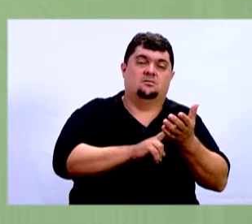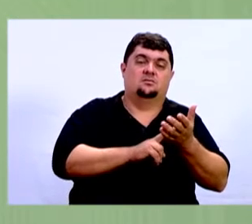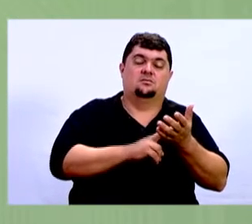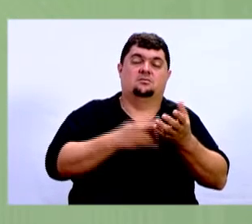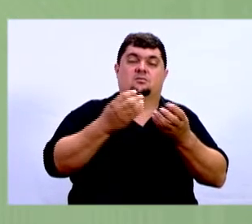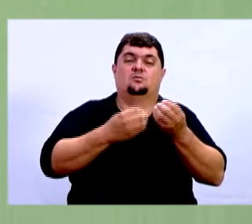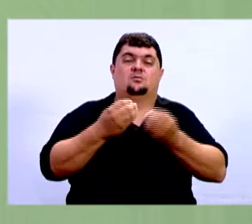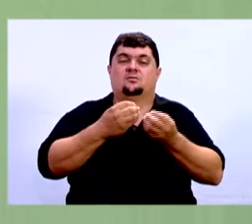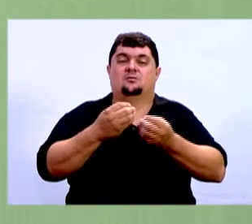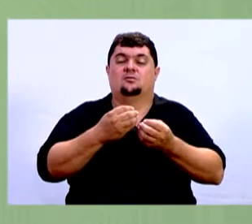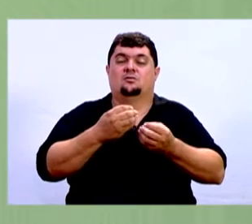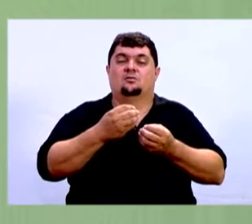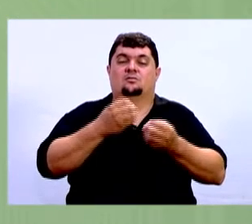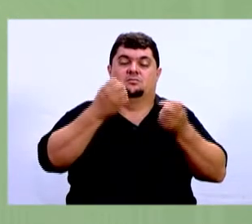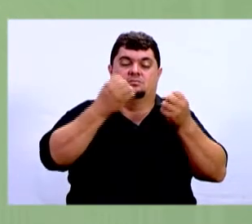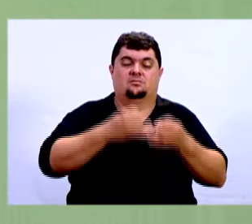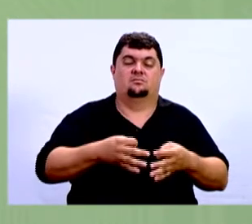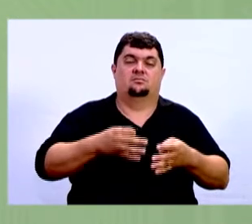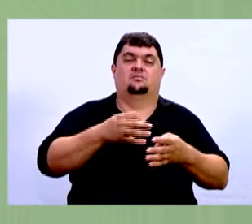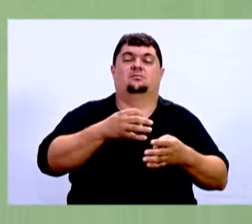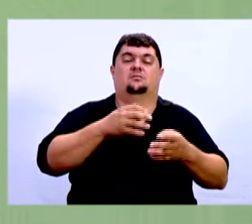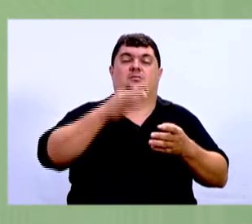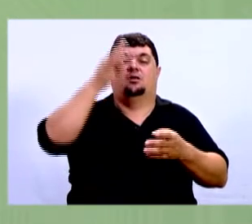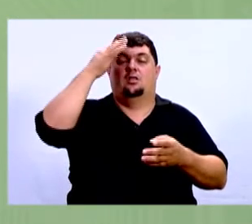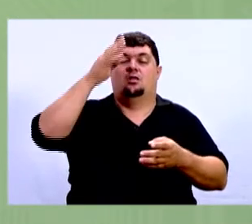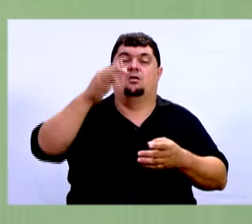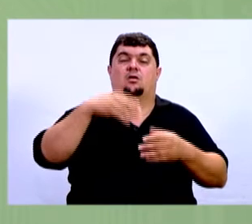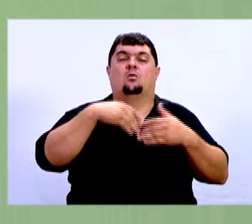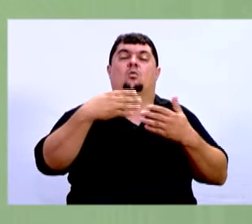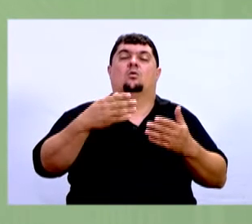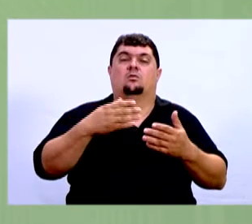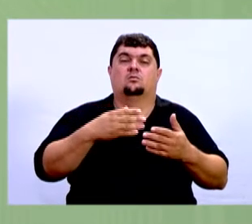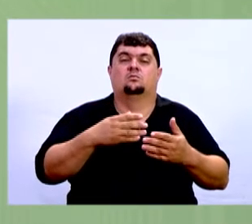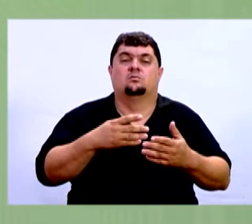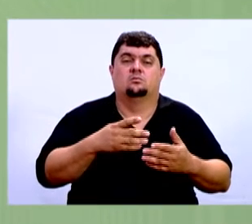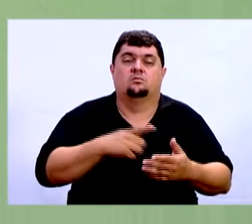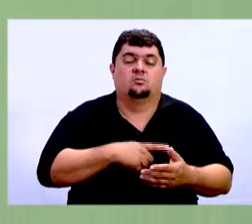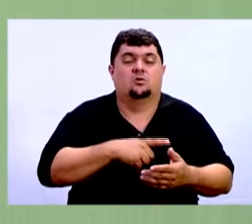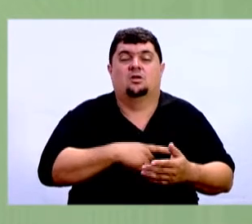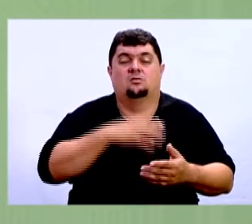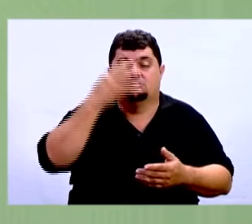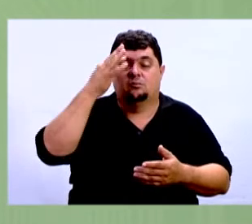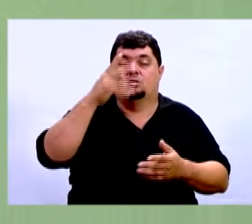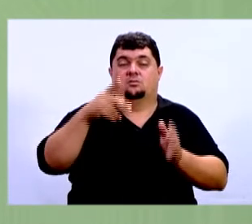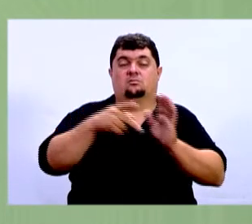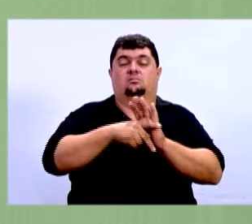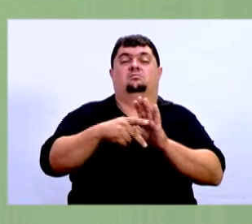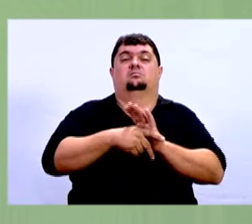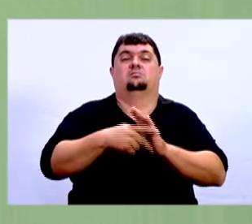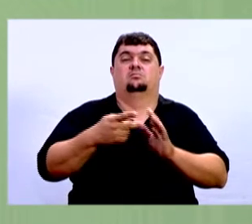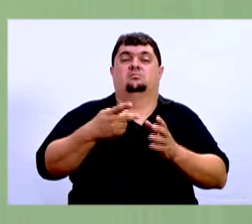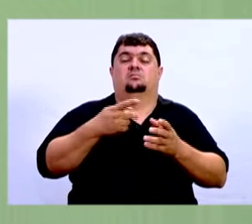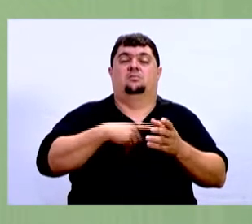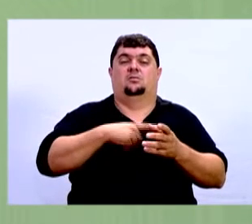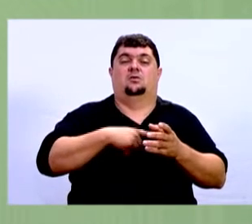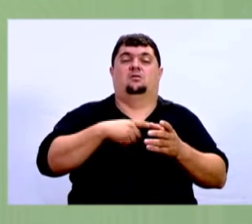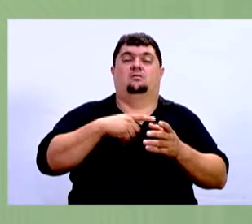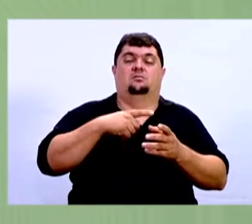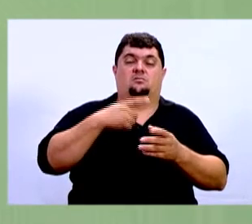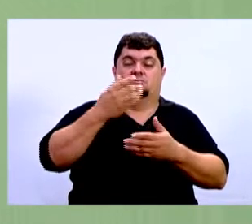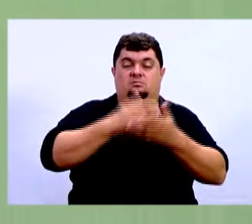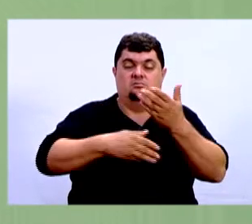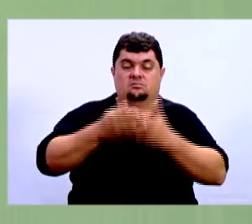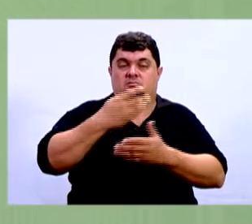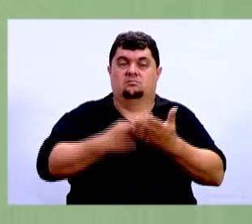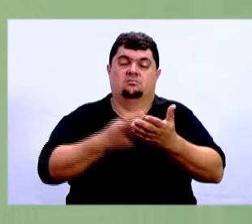é essa interpretação disso junto com a teoria? Então você vai ter uma teoria que embasa essa análise de discurso e você vai fazer a interpretação disso.